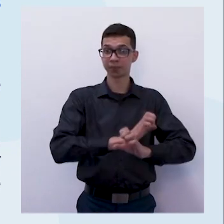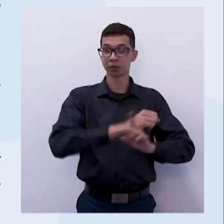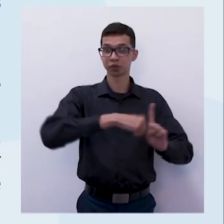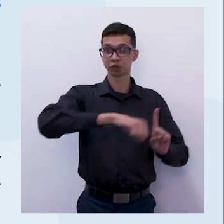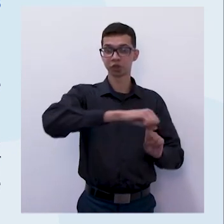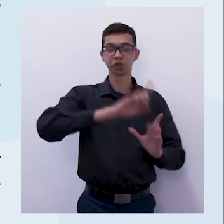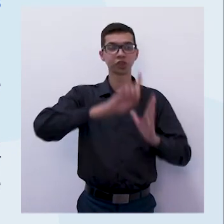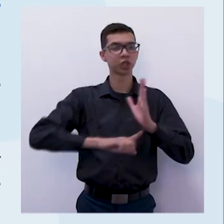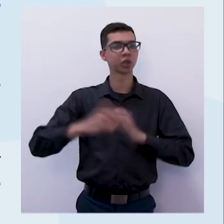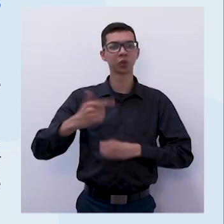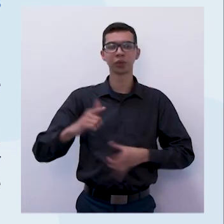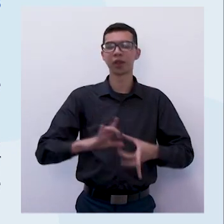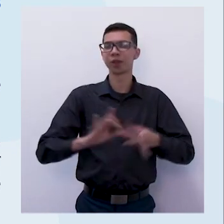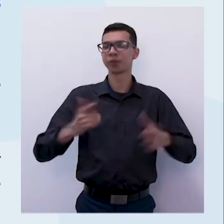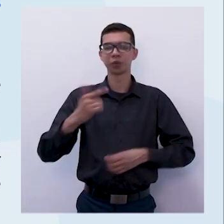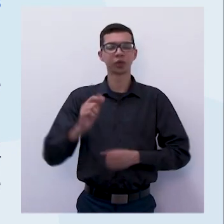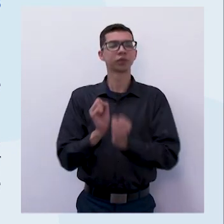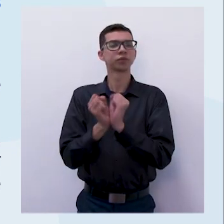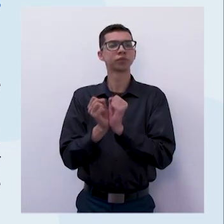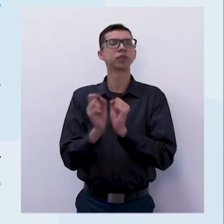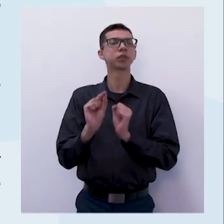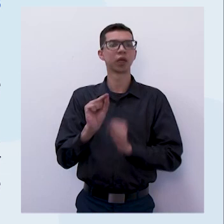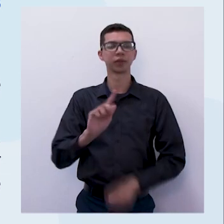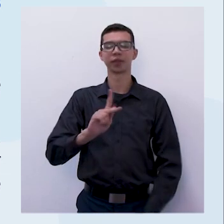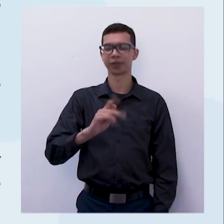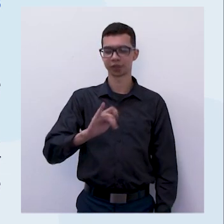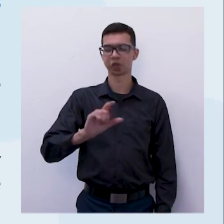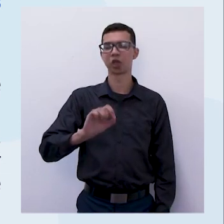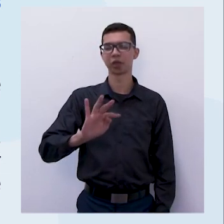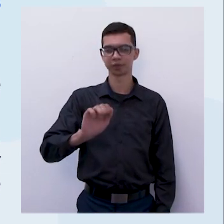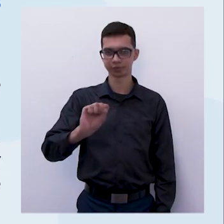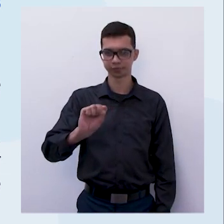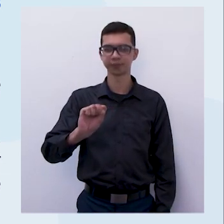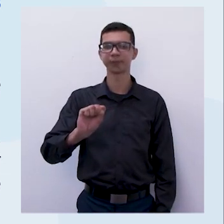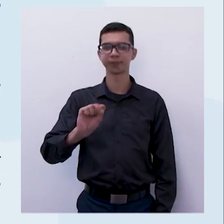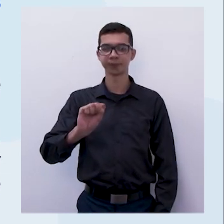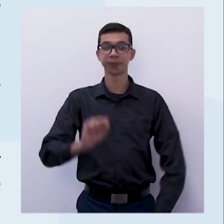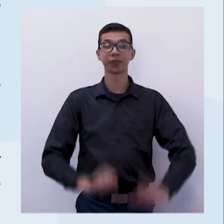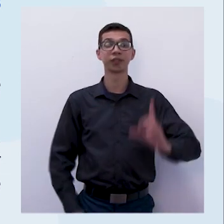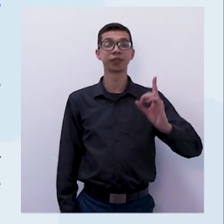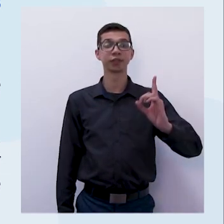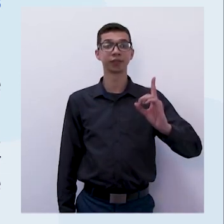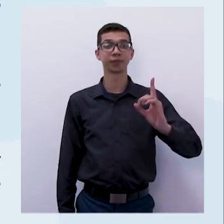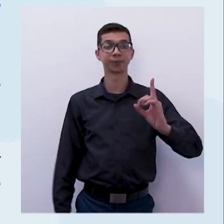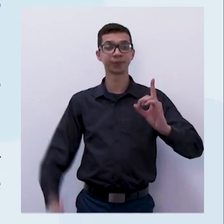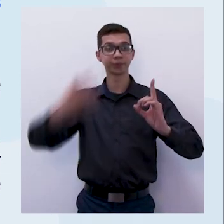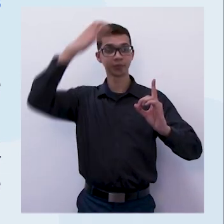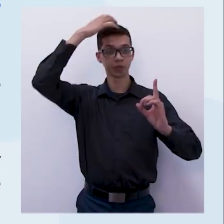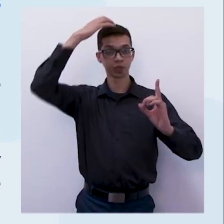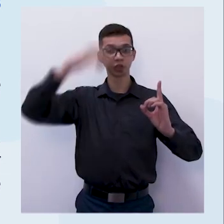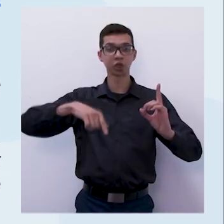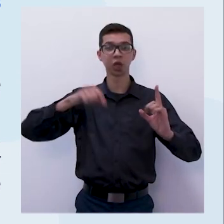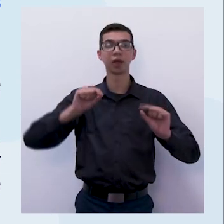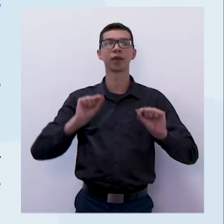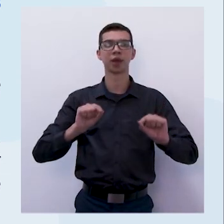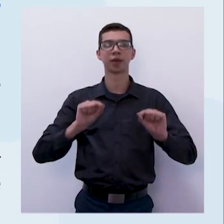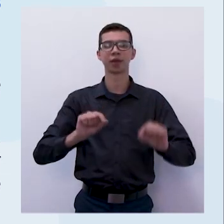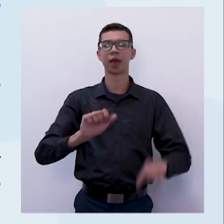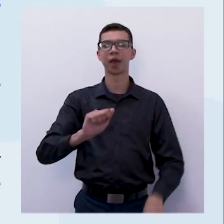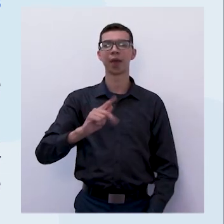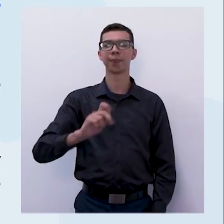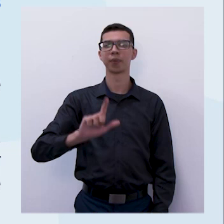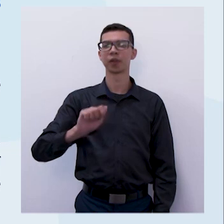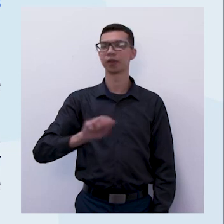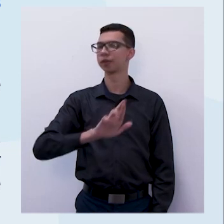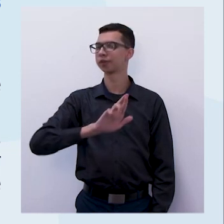a própria liberdade, são os ilotas. A alternativa D, os reis eram escolhidos pela Ápela. Não, os